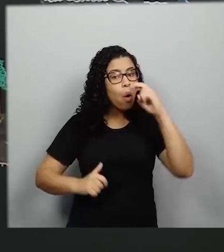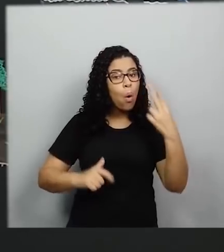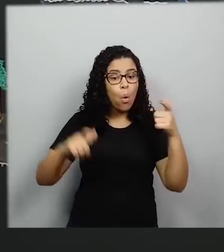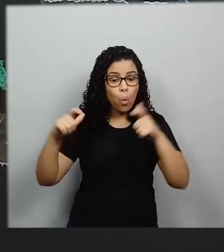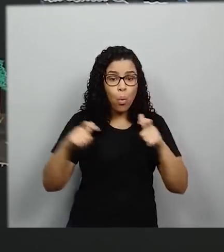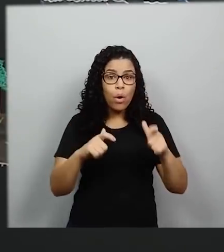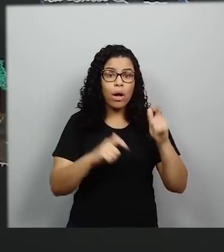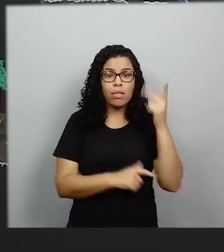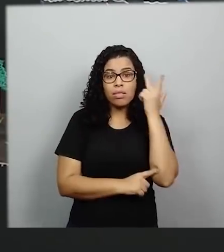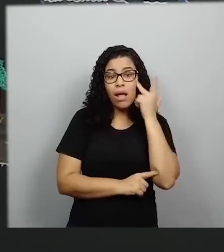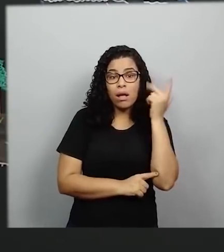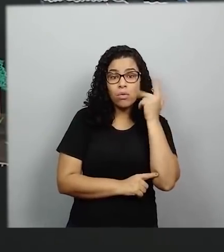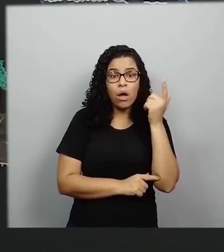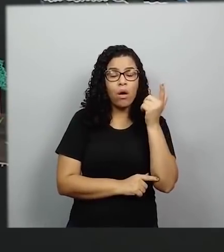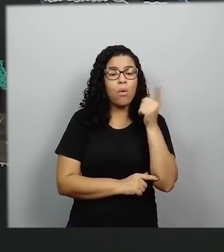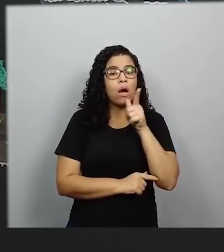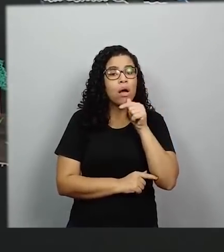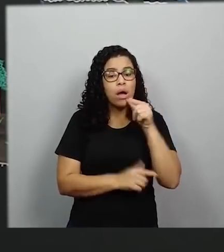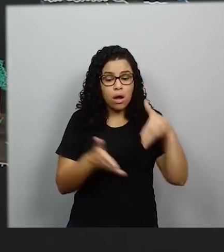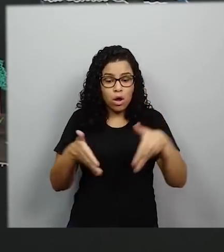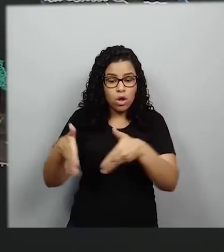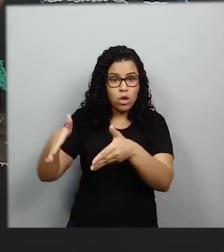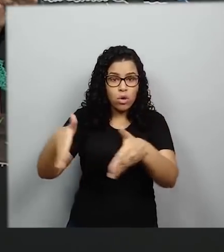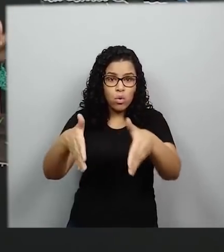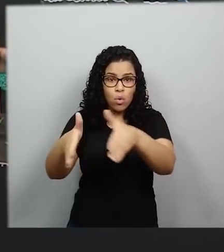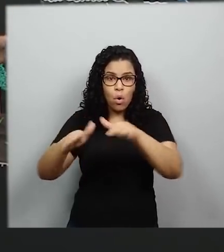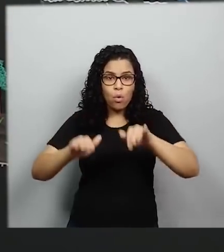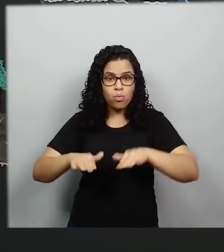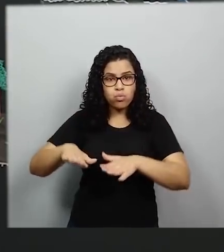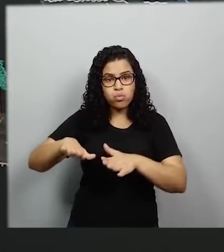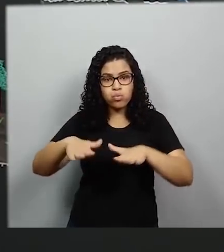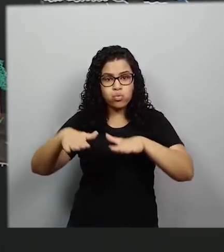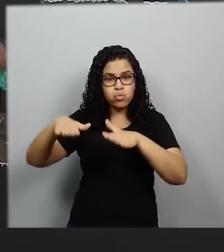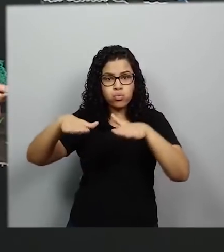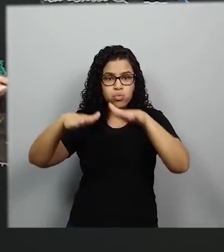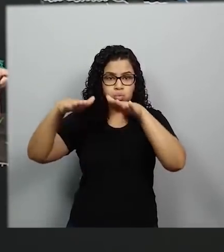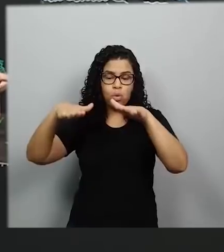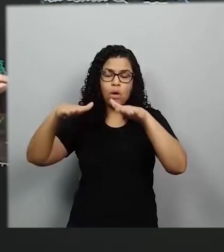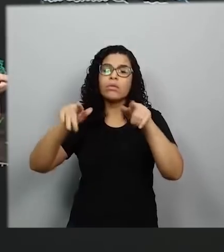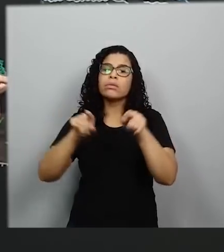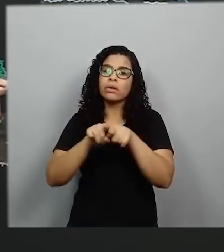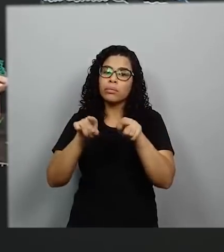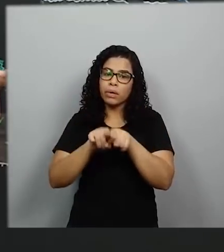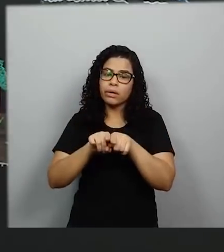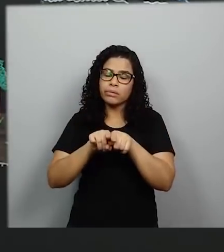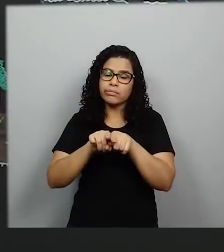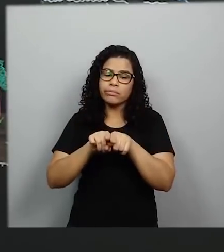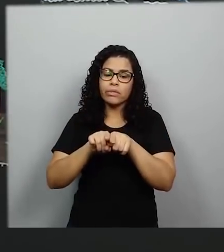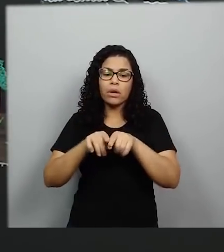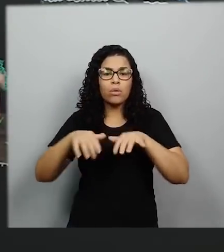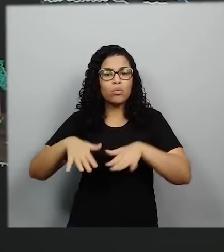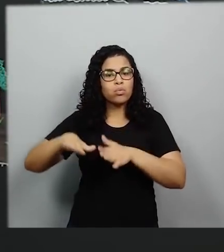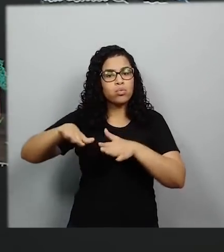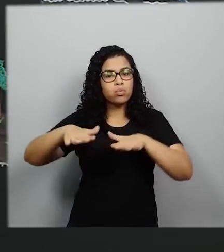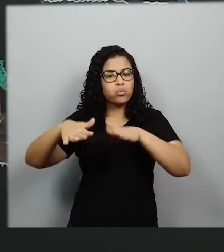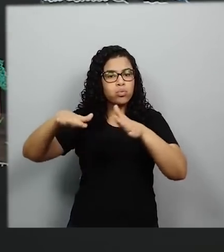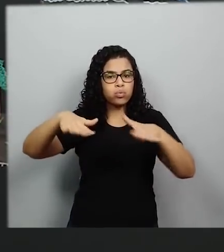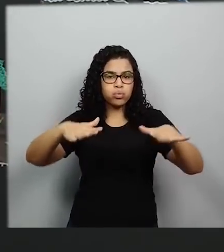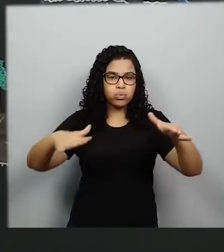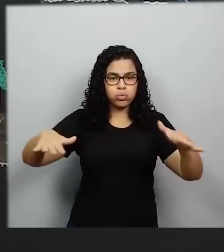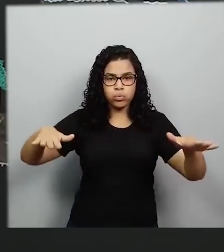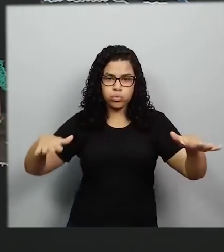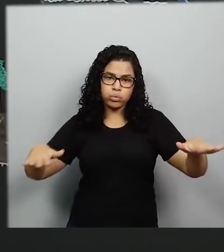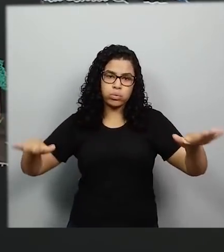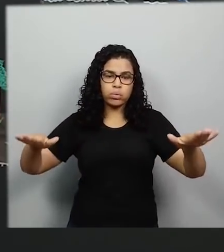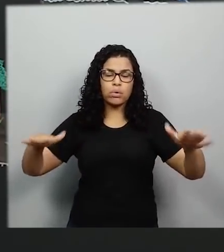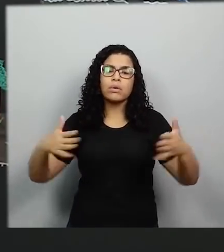natural, são rios que sobem o seu nível e vão inundar áreas que não estão adaptadas a isso, ou que não costumavam inundar.